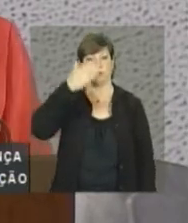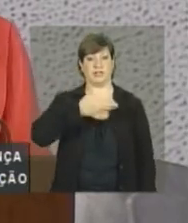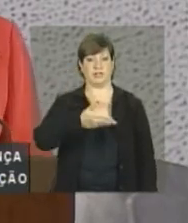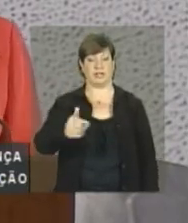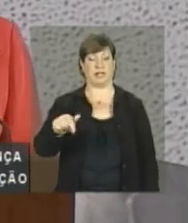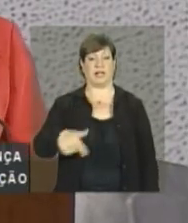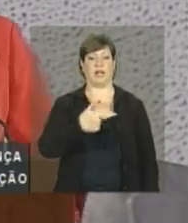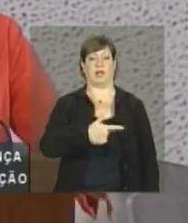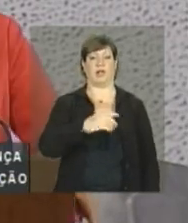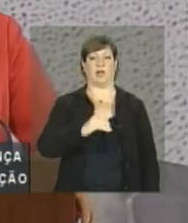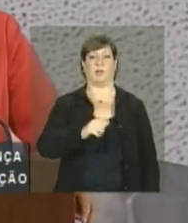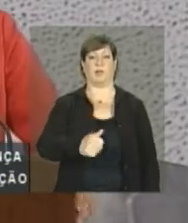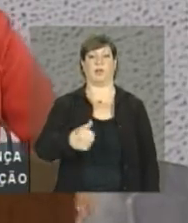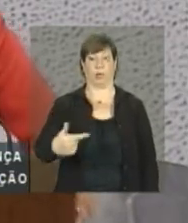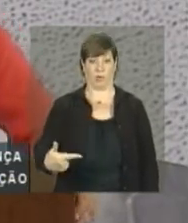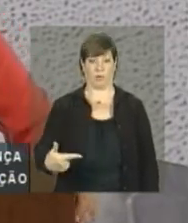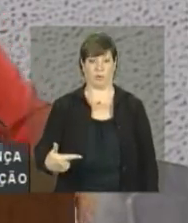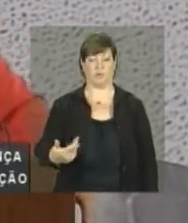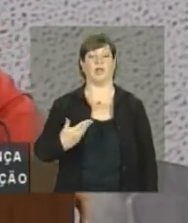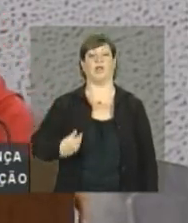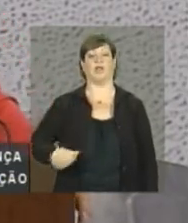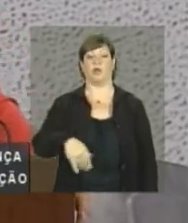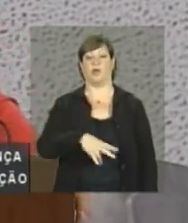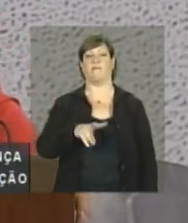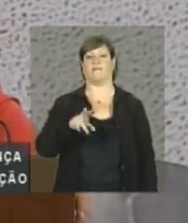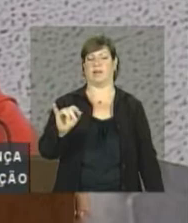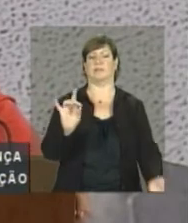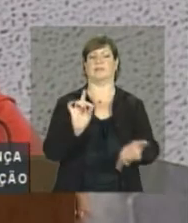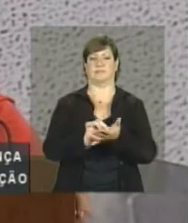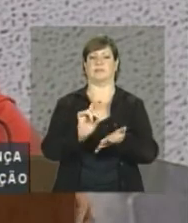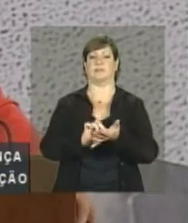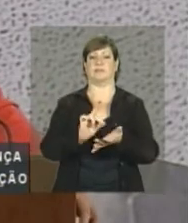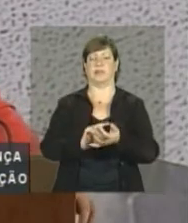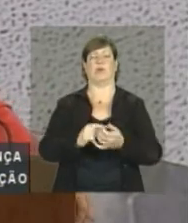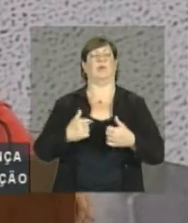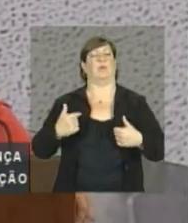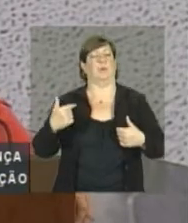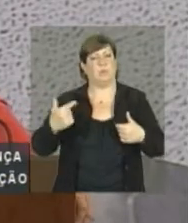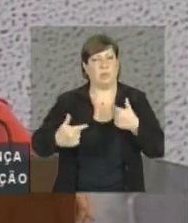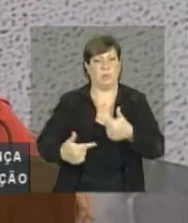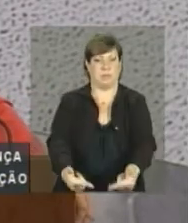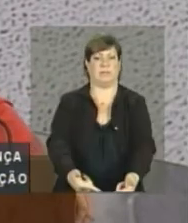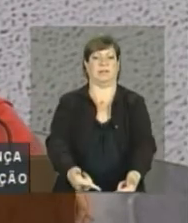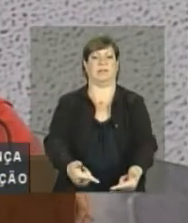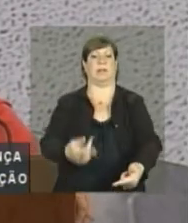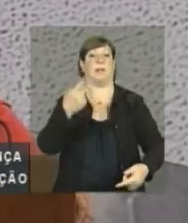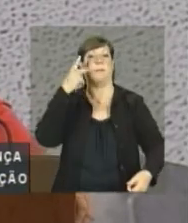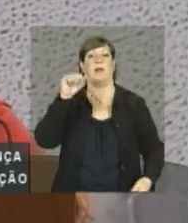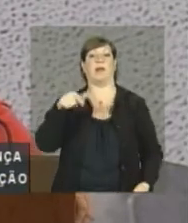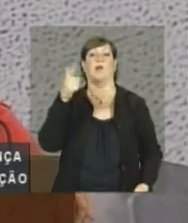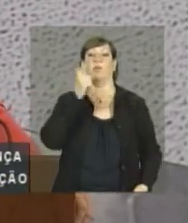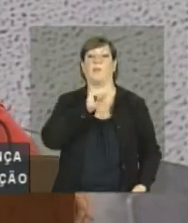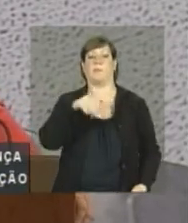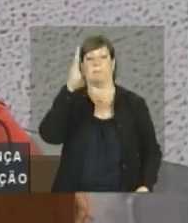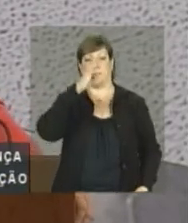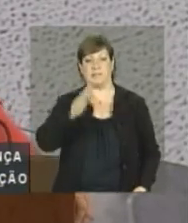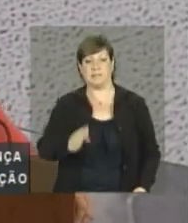esse 2012, nós vamos, de fato, lutar para que o Brasil